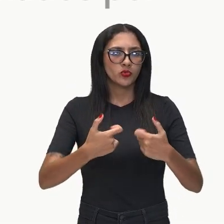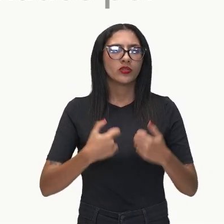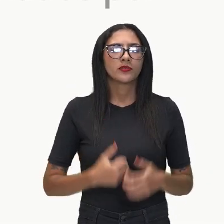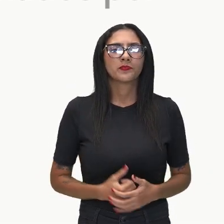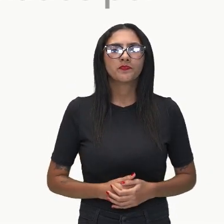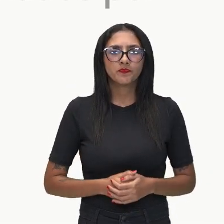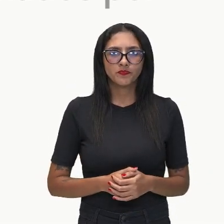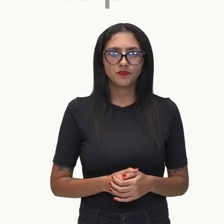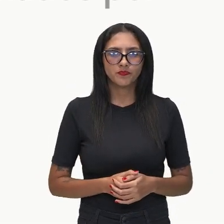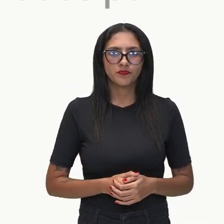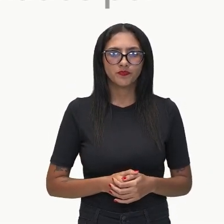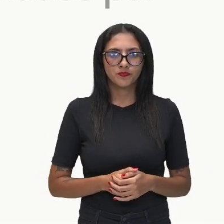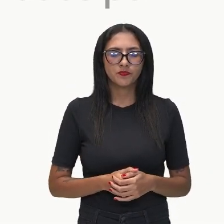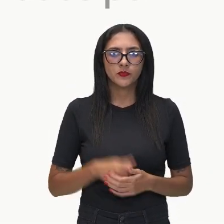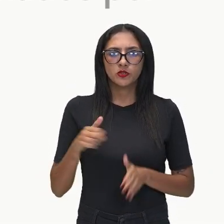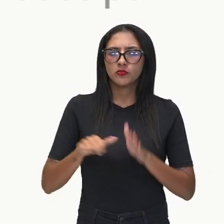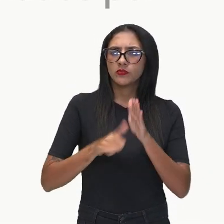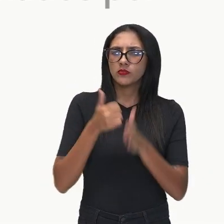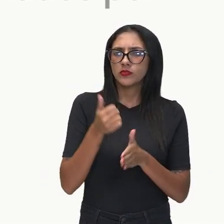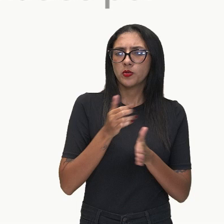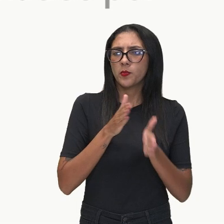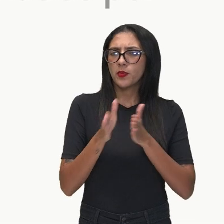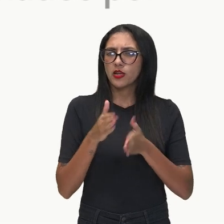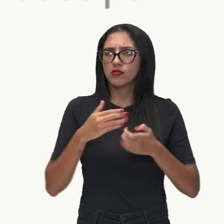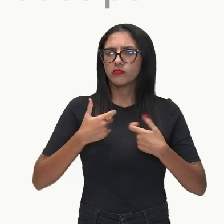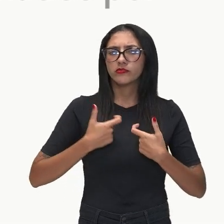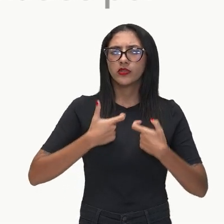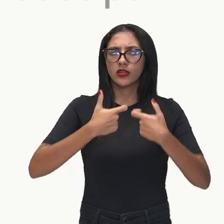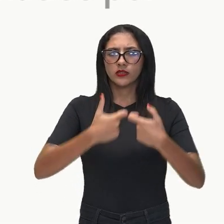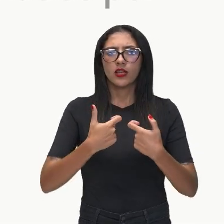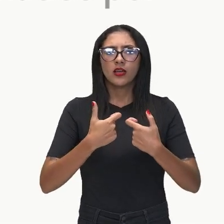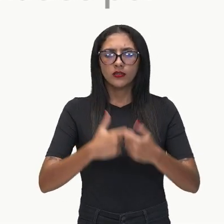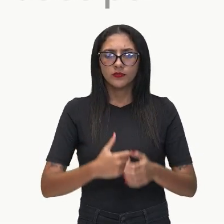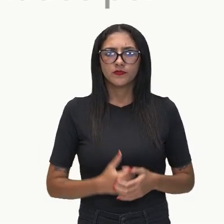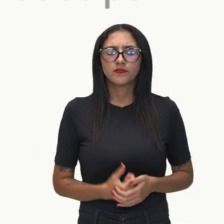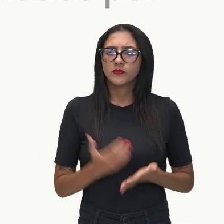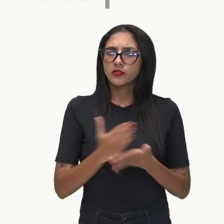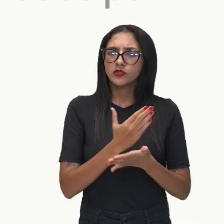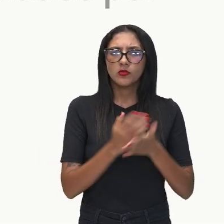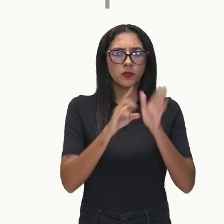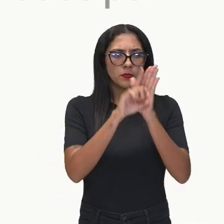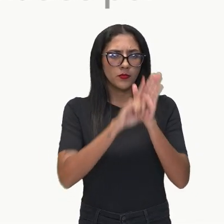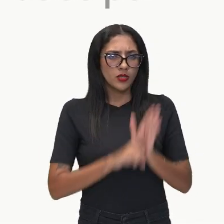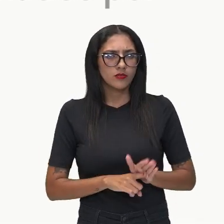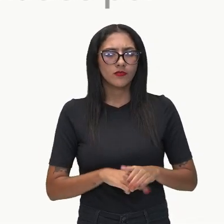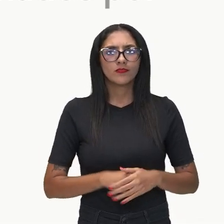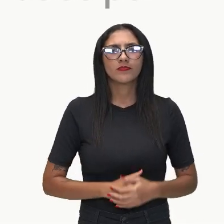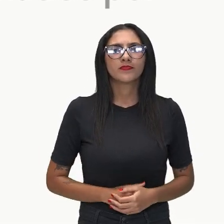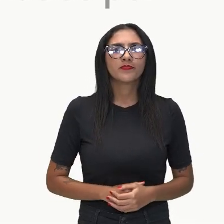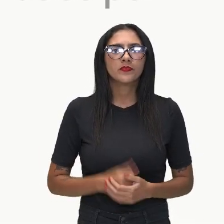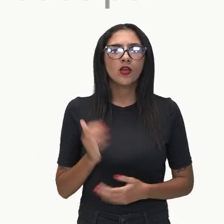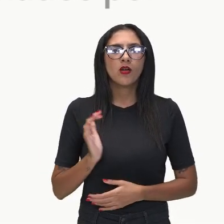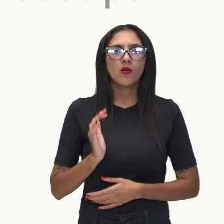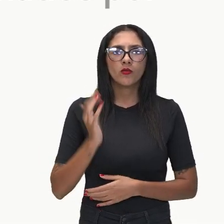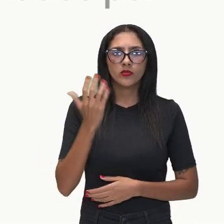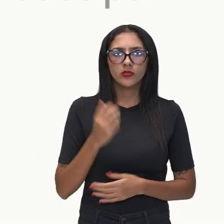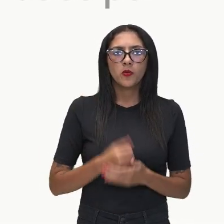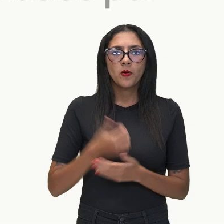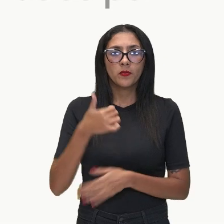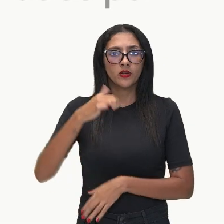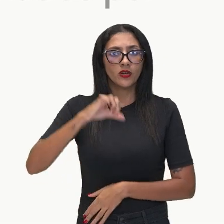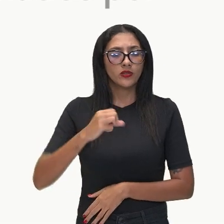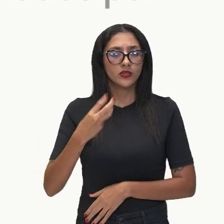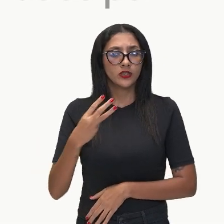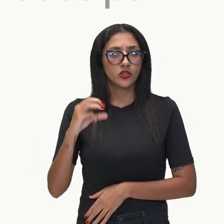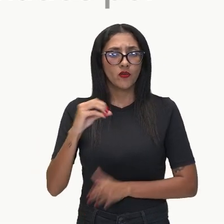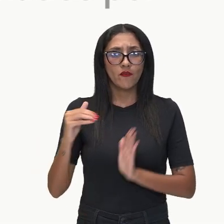Na primeira das fases, isso posto aqui por alguns estudiosos, que ocorreu entre